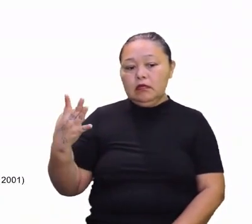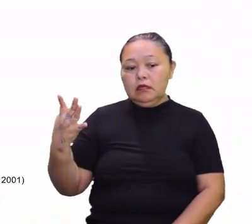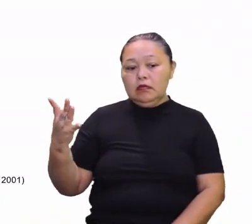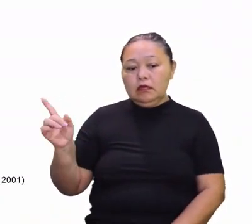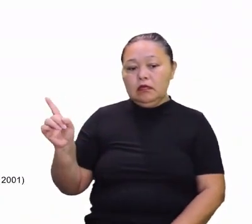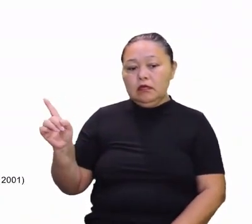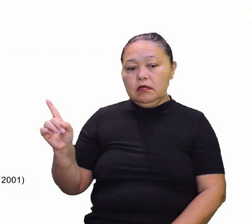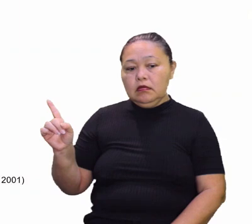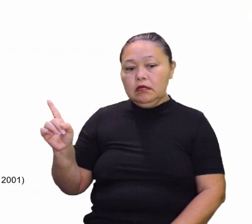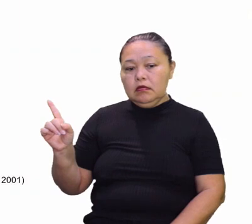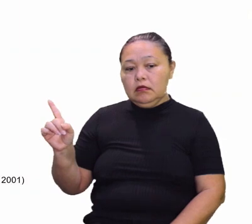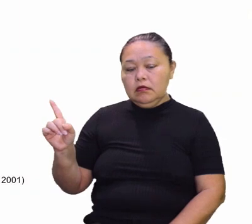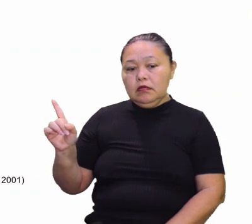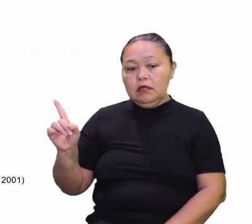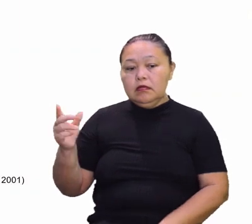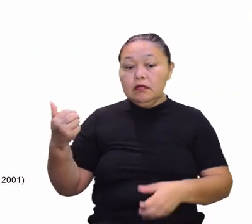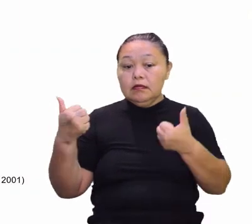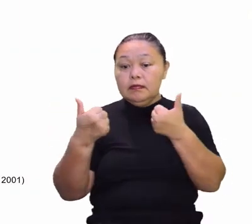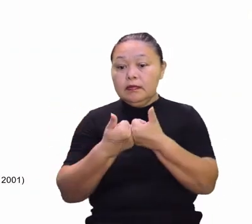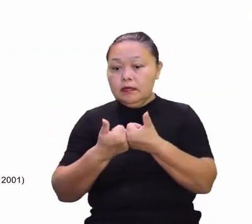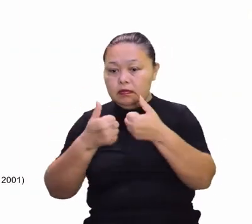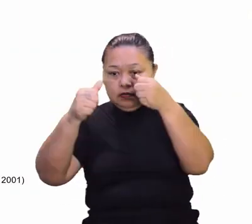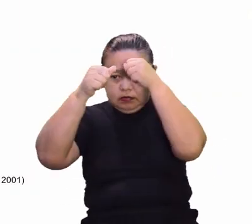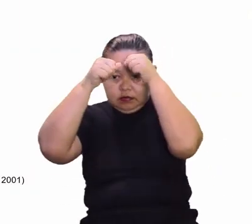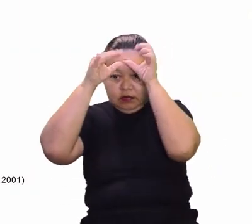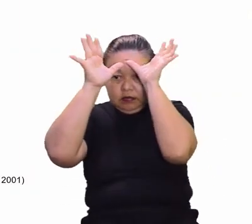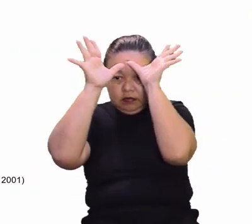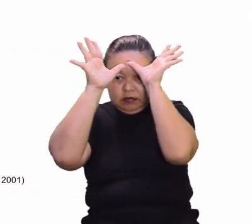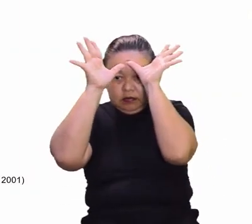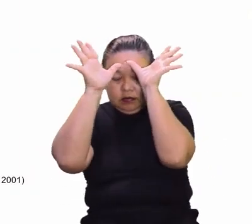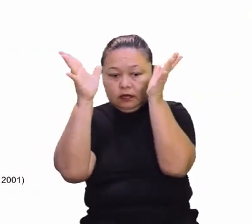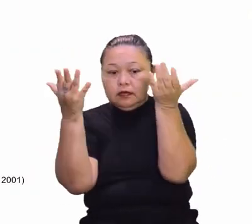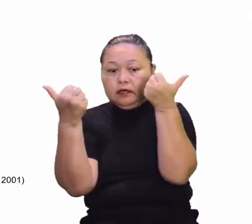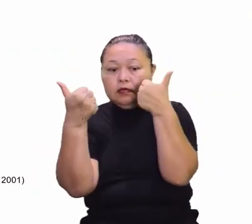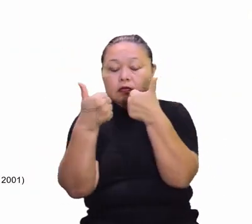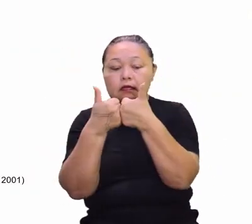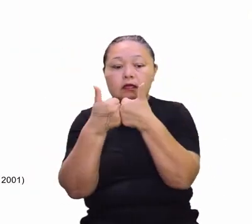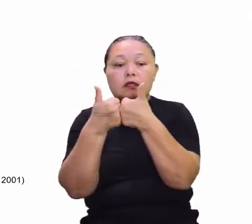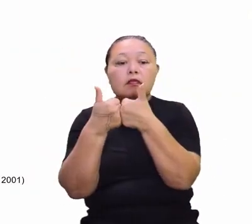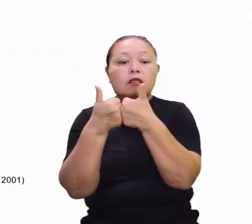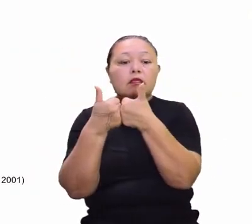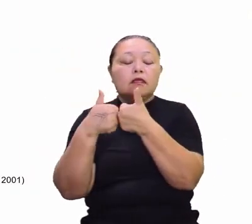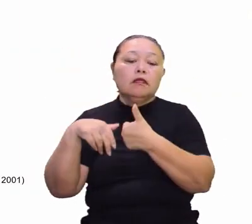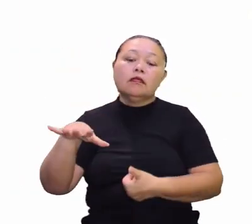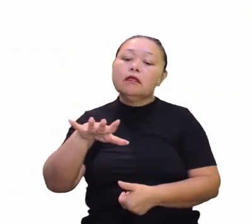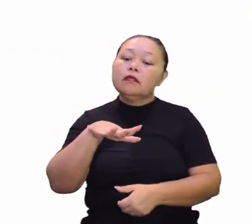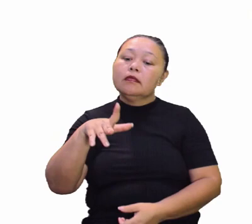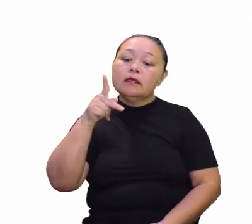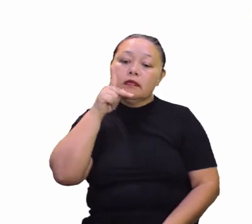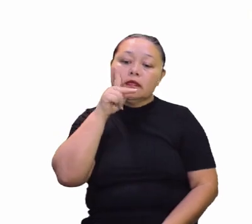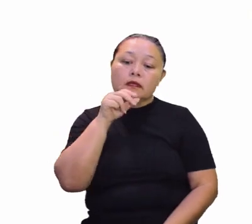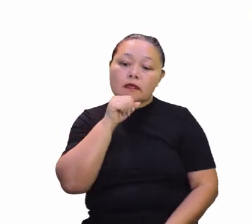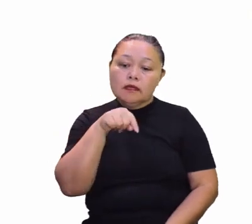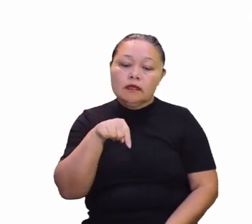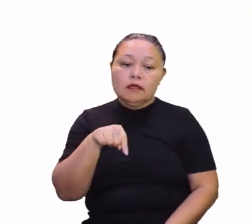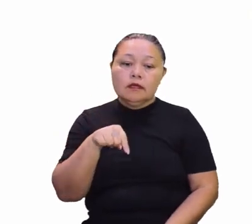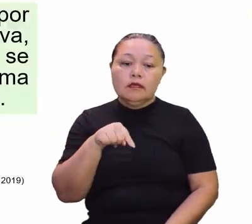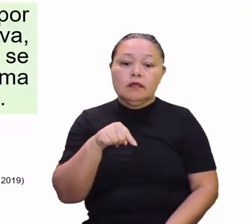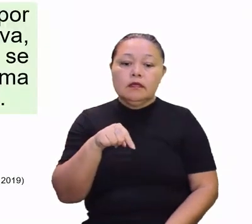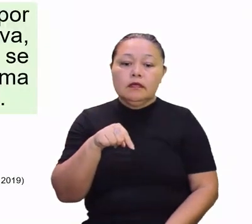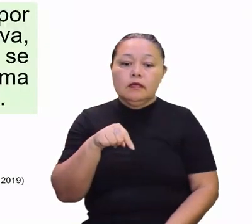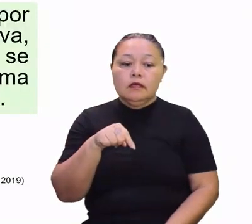aqui, perto do Acre, ali na ponta do Abunã, aqui na região de Porto Velho.